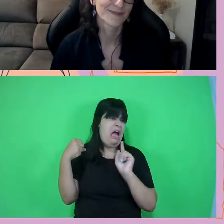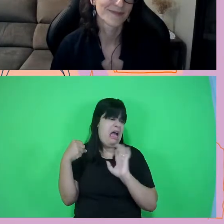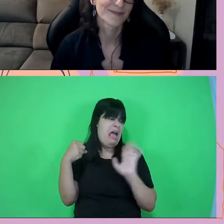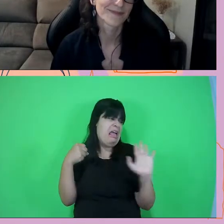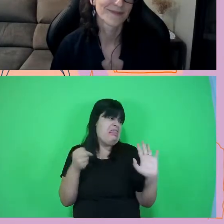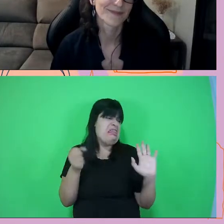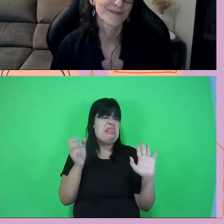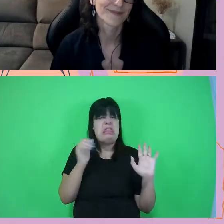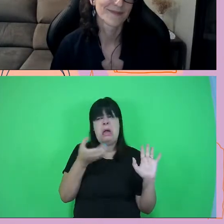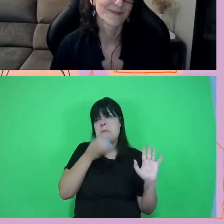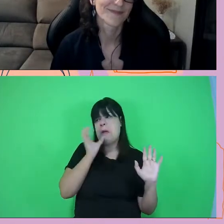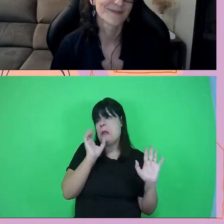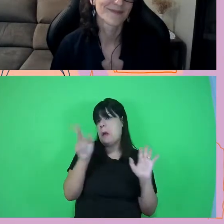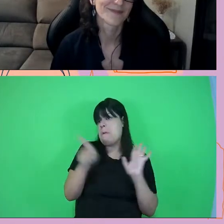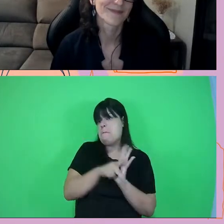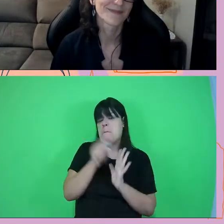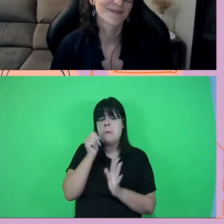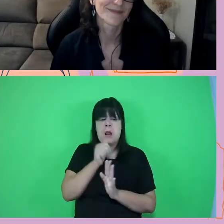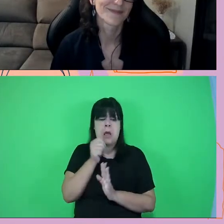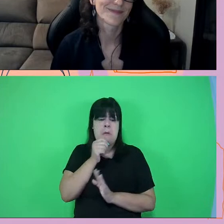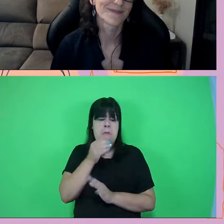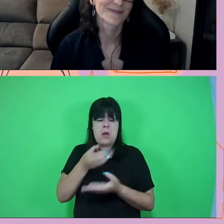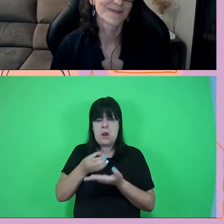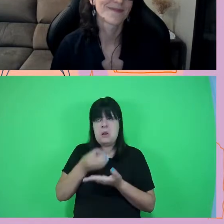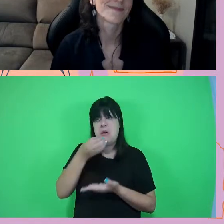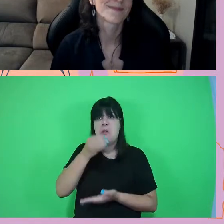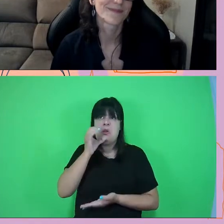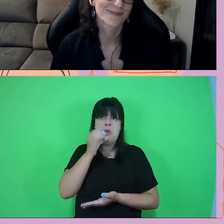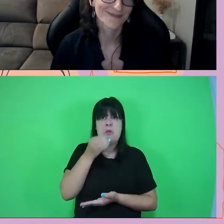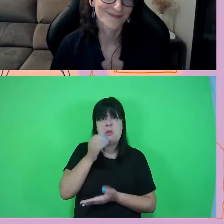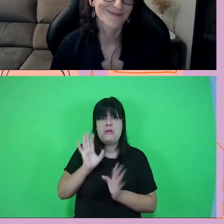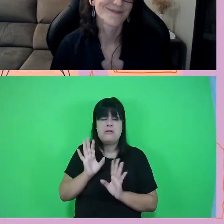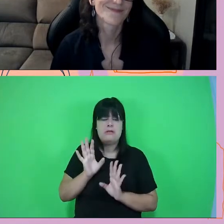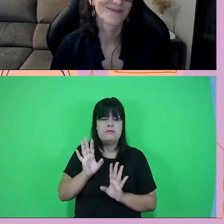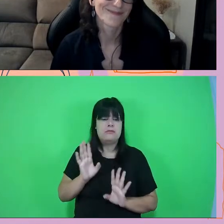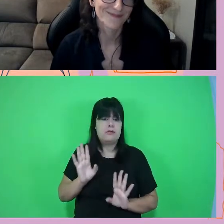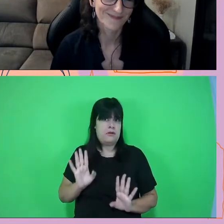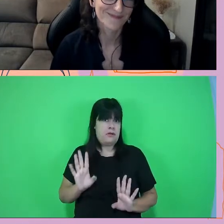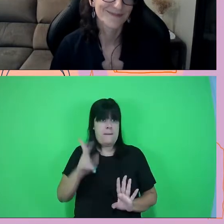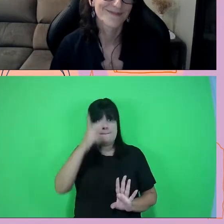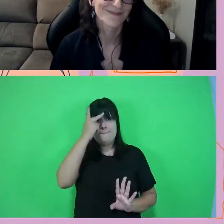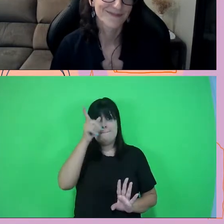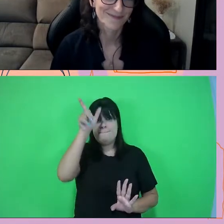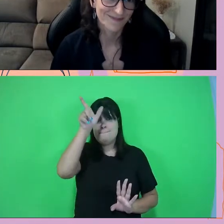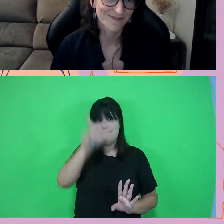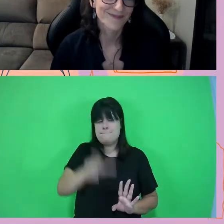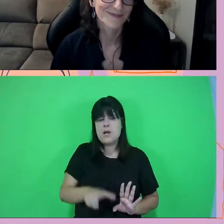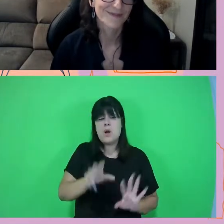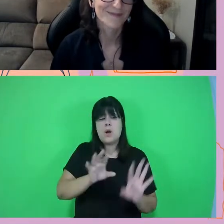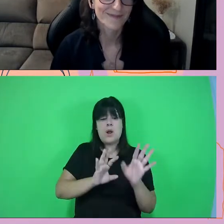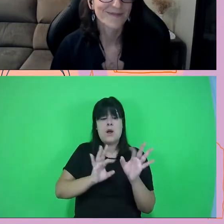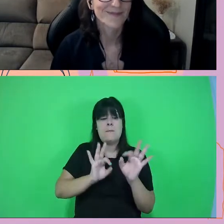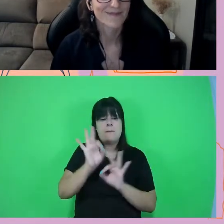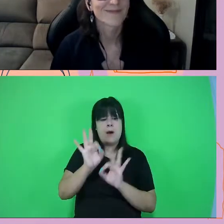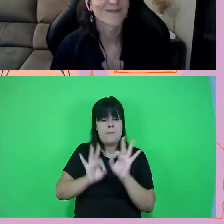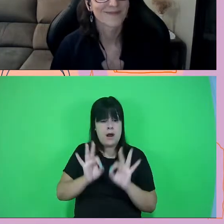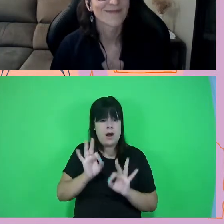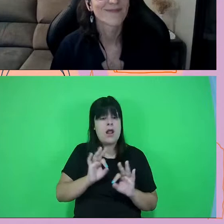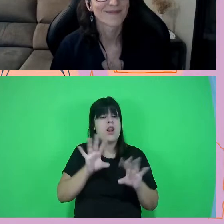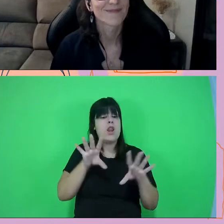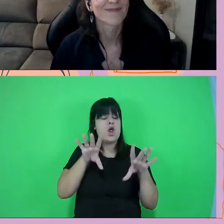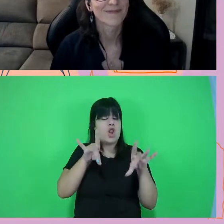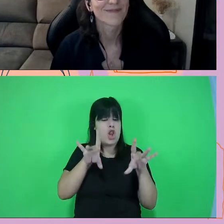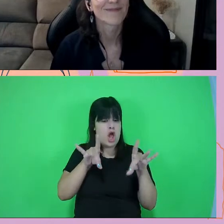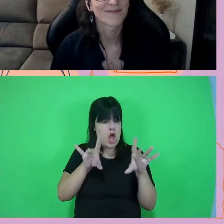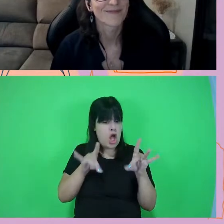bebida para mulher, isso é drink. E assim, gente, a pessoa que produziu com todas as técnicas de